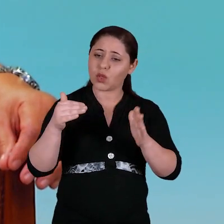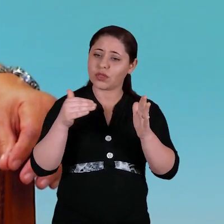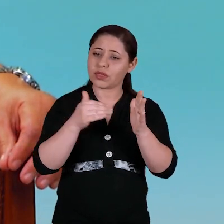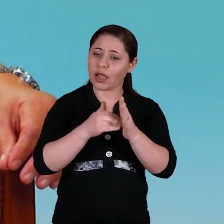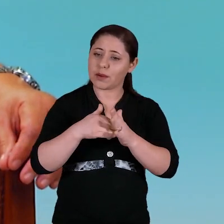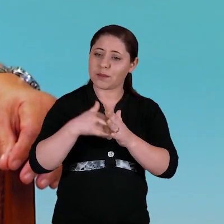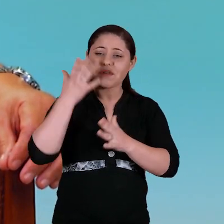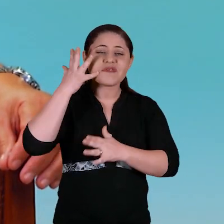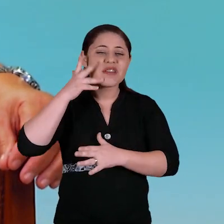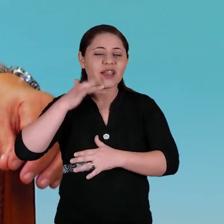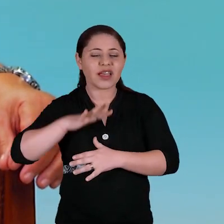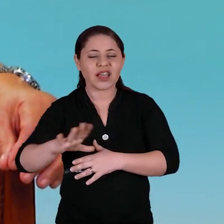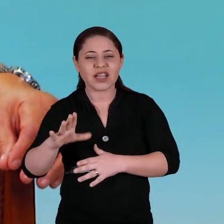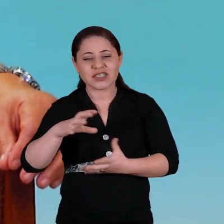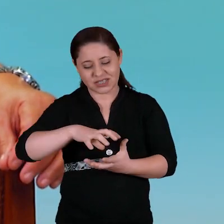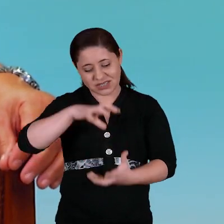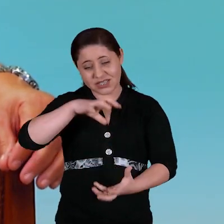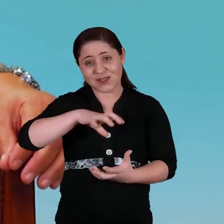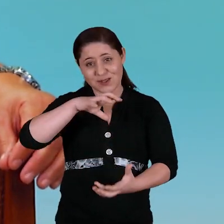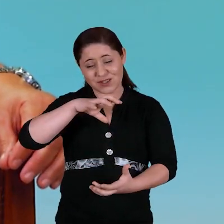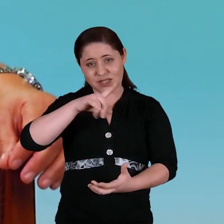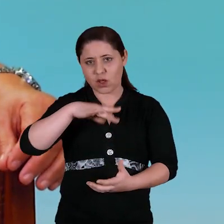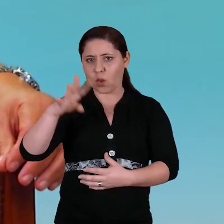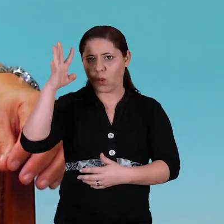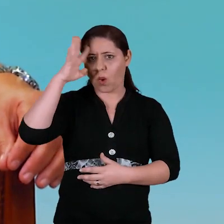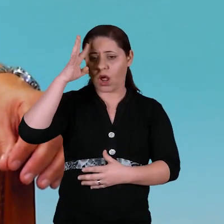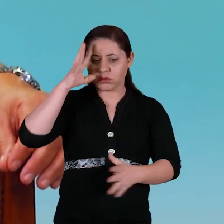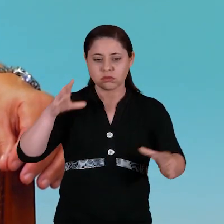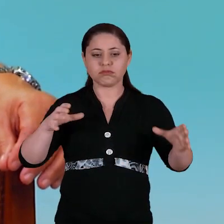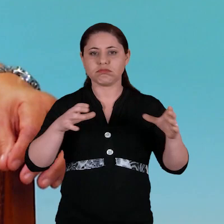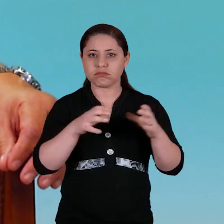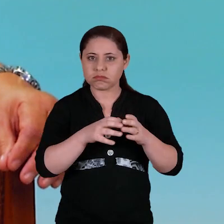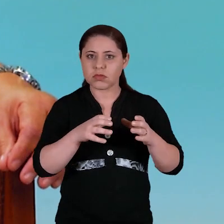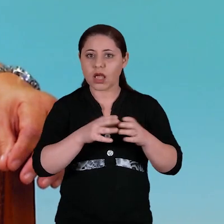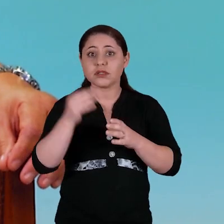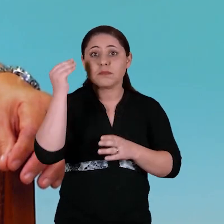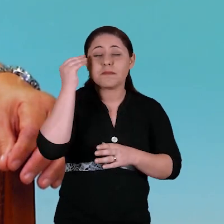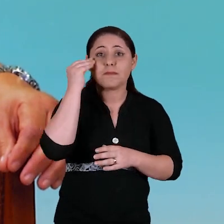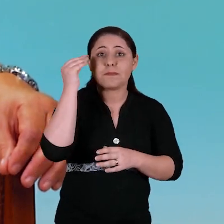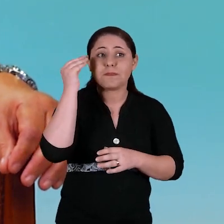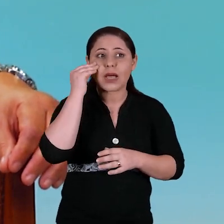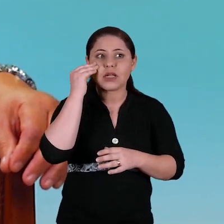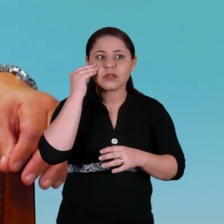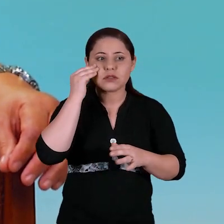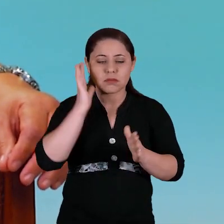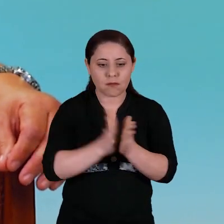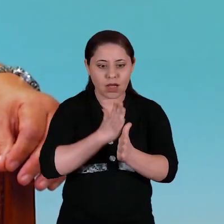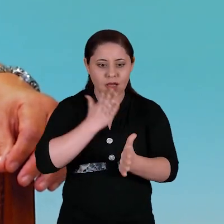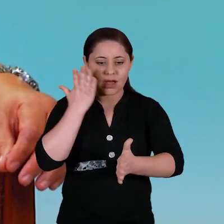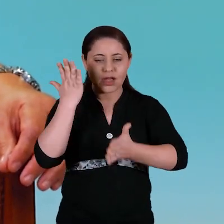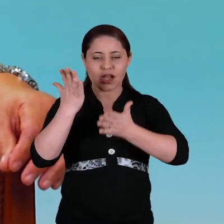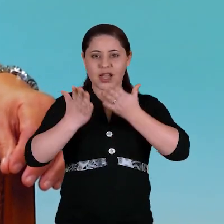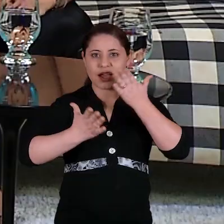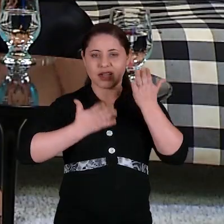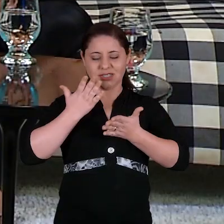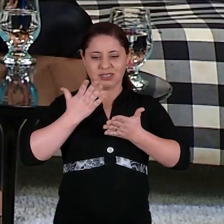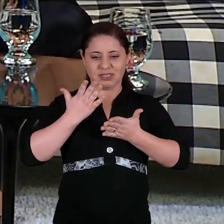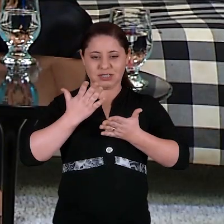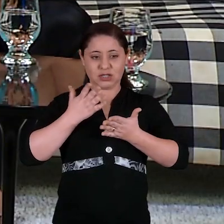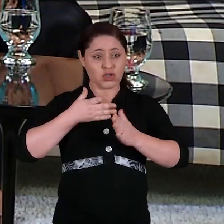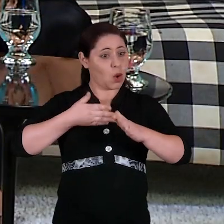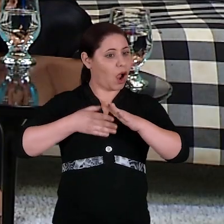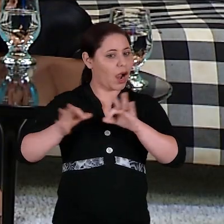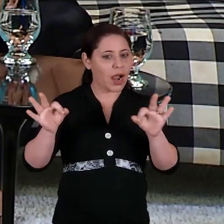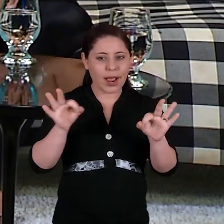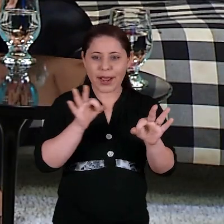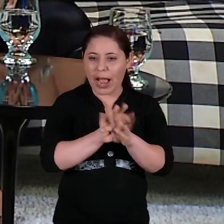cada quarta-feira que nós nos reunimos, é uma experiência assim, incrível. Eu saio de lá renovado. Dona Maria, a senhora faz